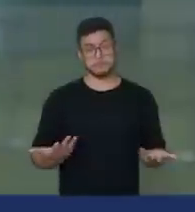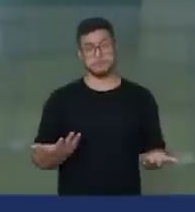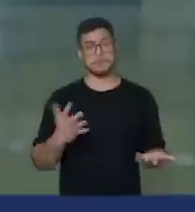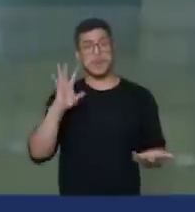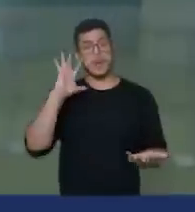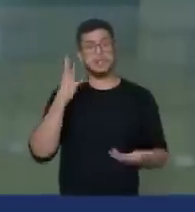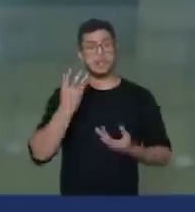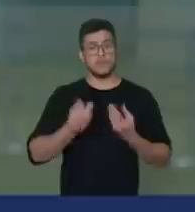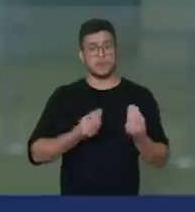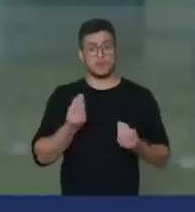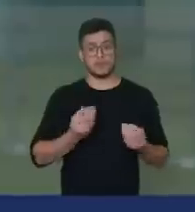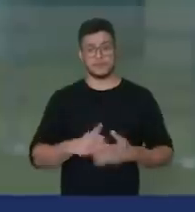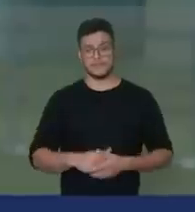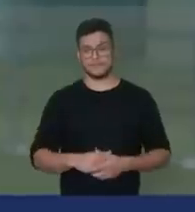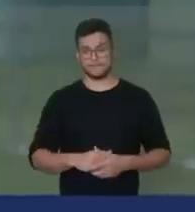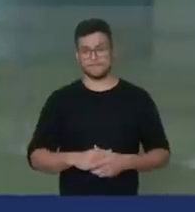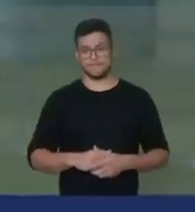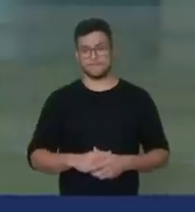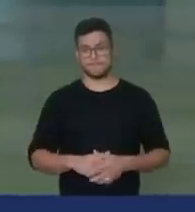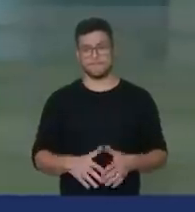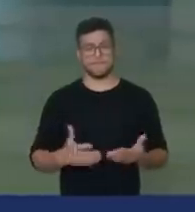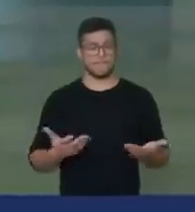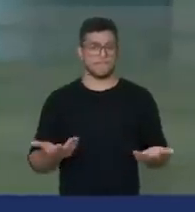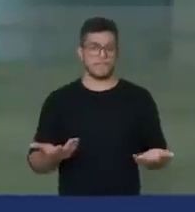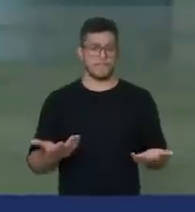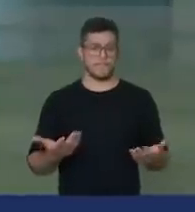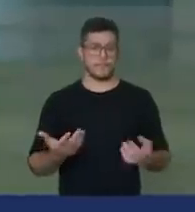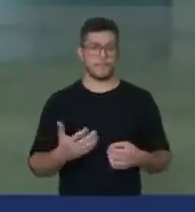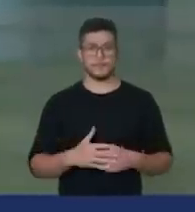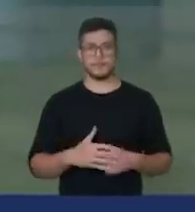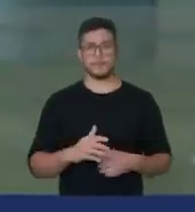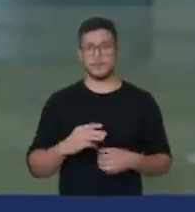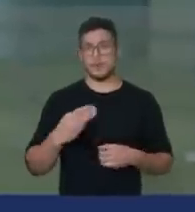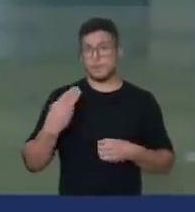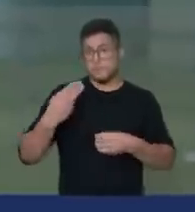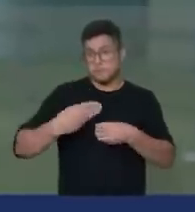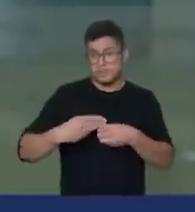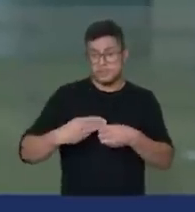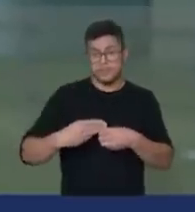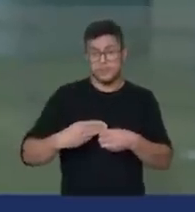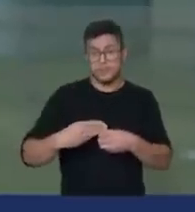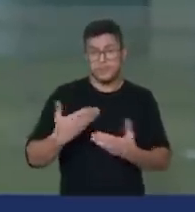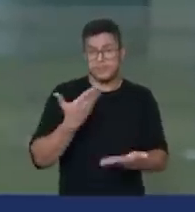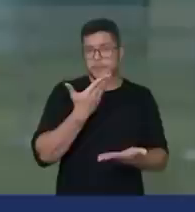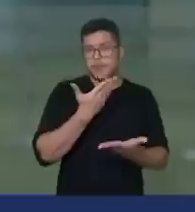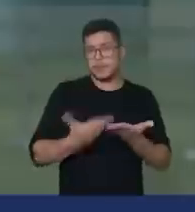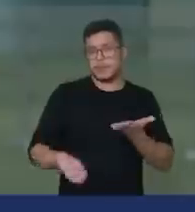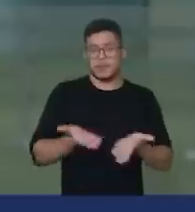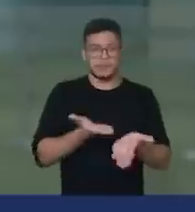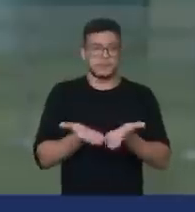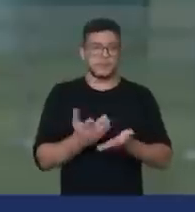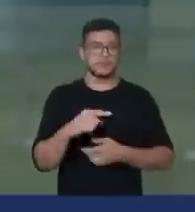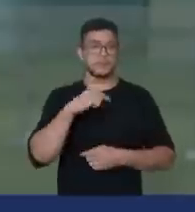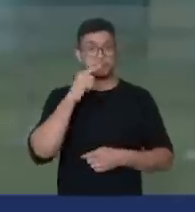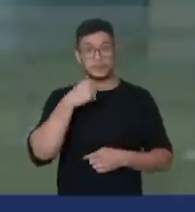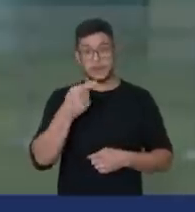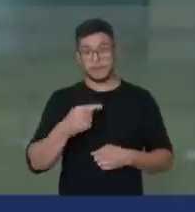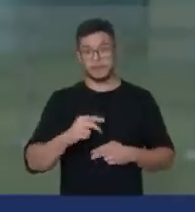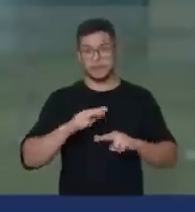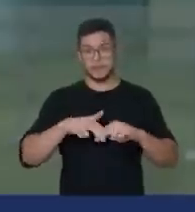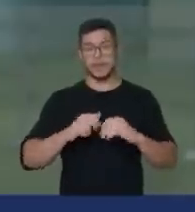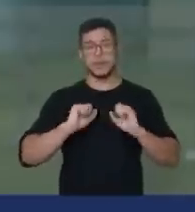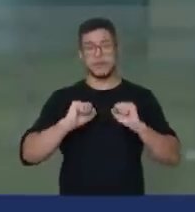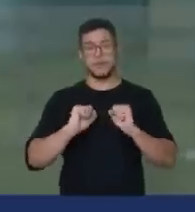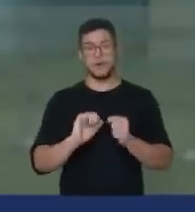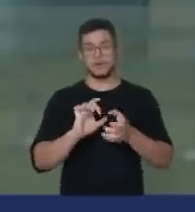questão? Não existe o risco dos municípios mais pobres ficarem desatendidos, porque você pode fazer uma concessão, você pode conceder